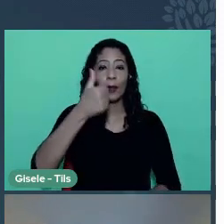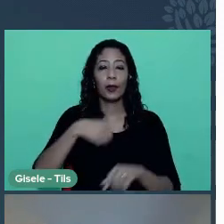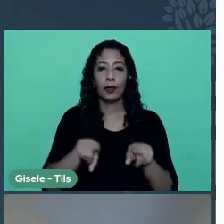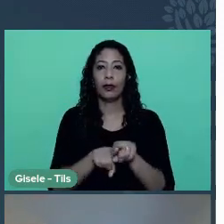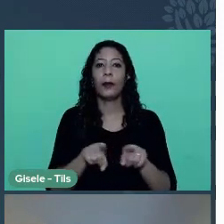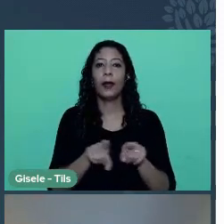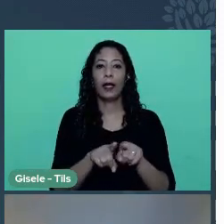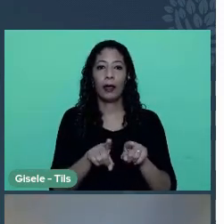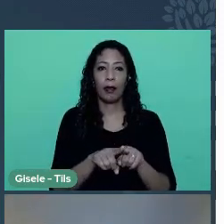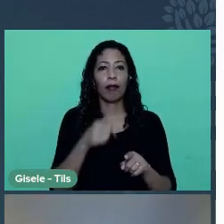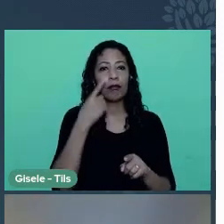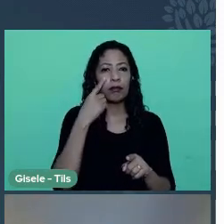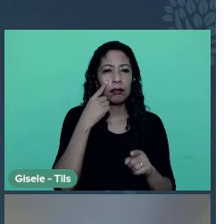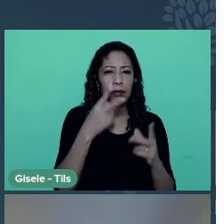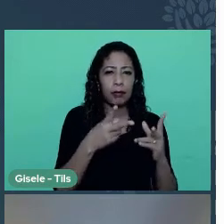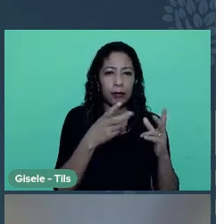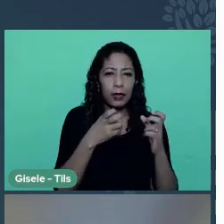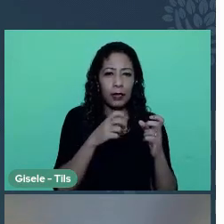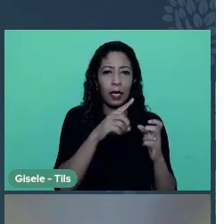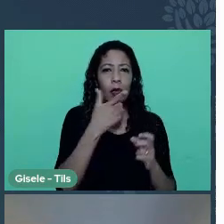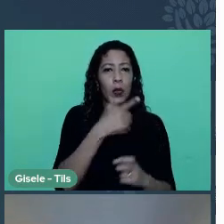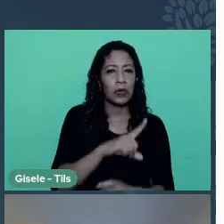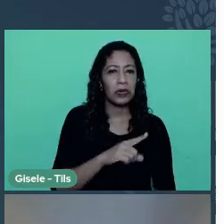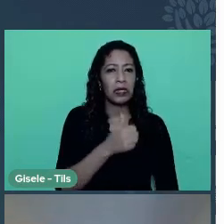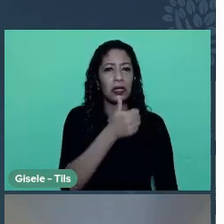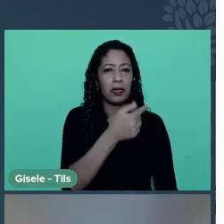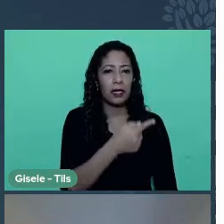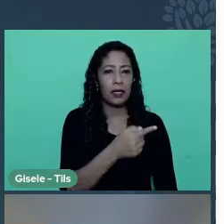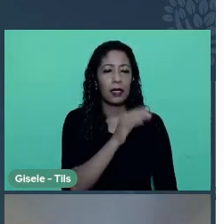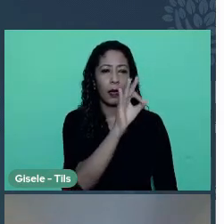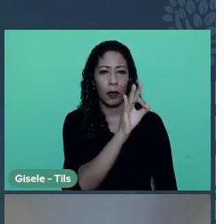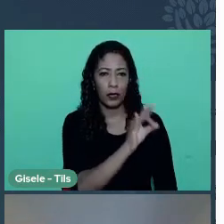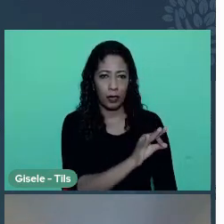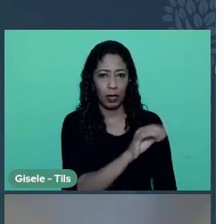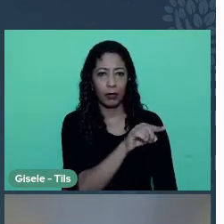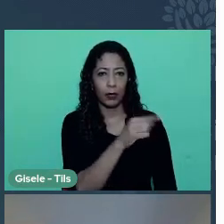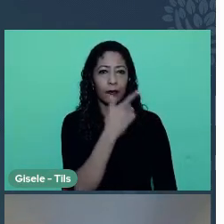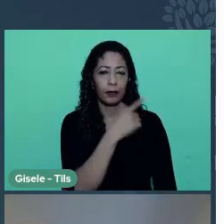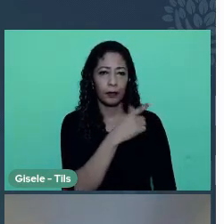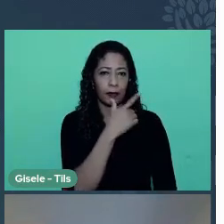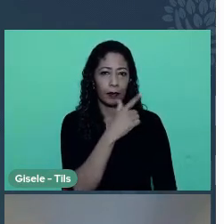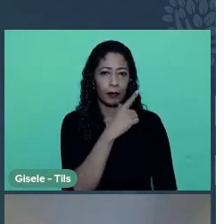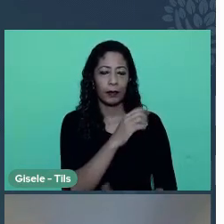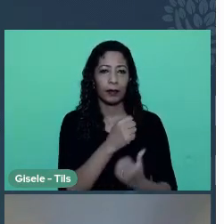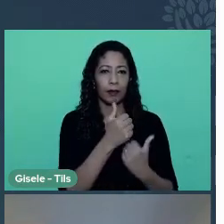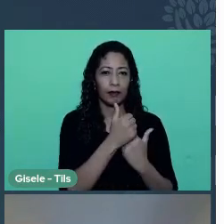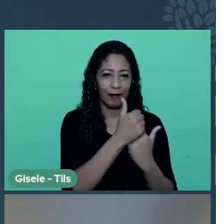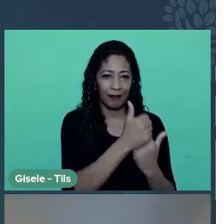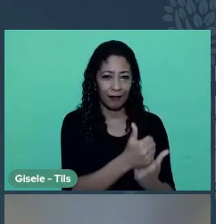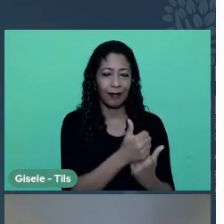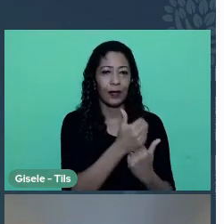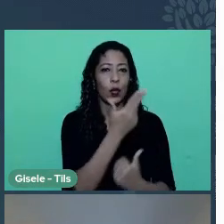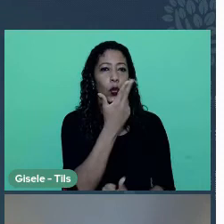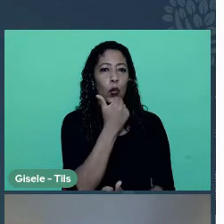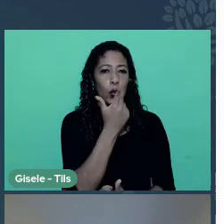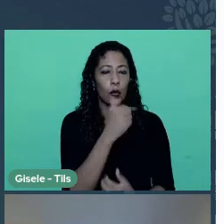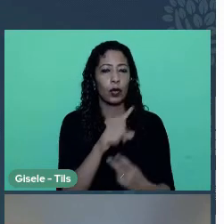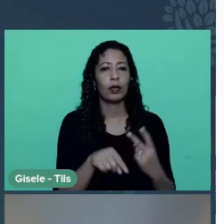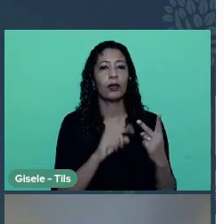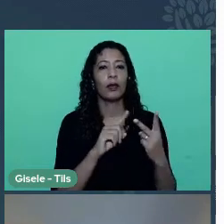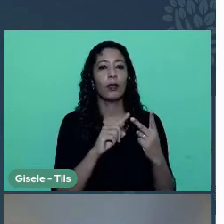aqui teve uma melhora de 17% com o suporte nutricional e